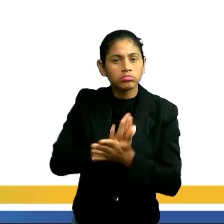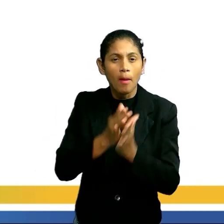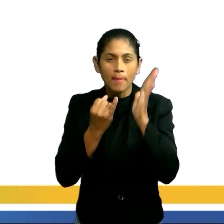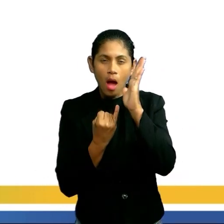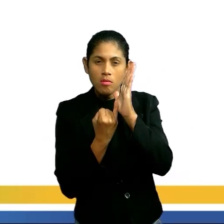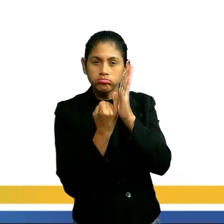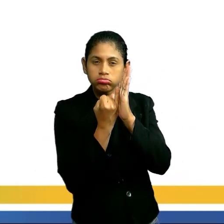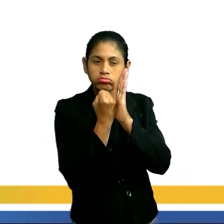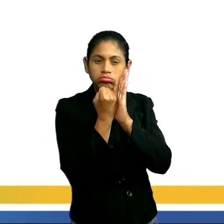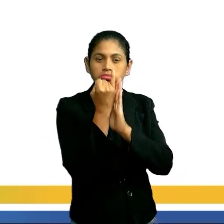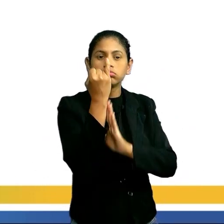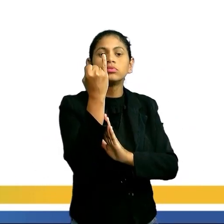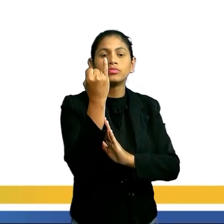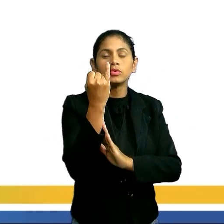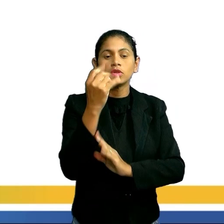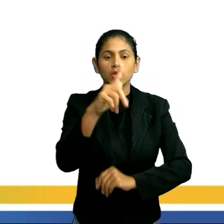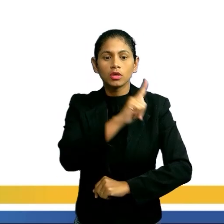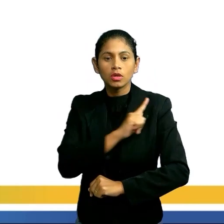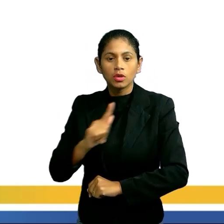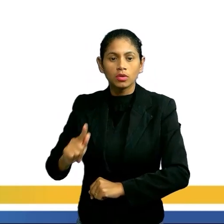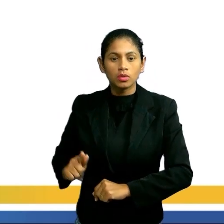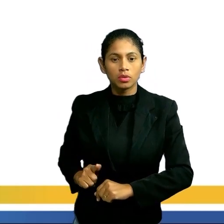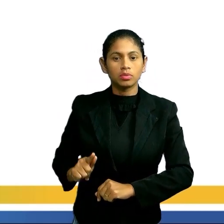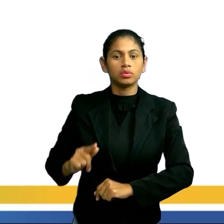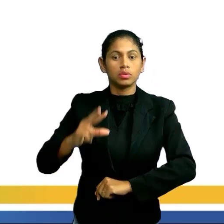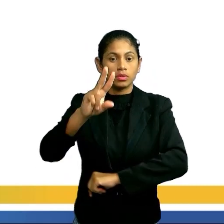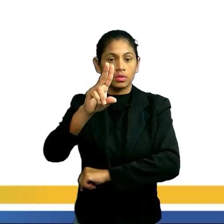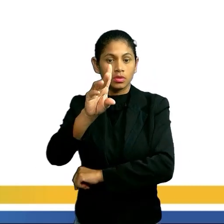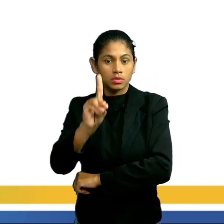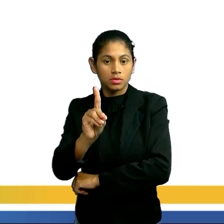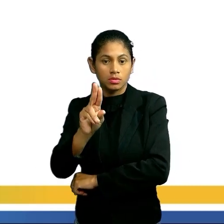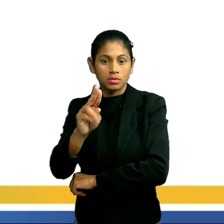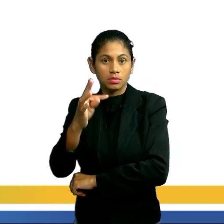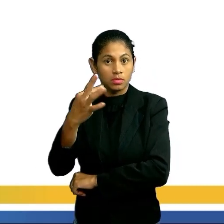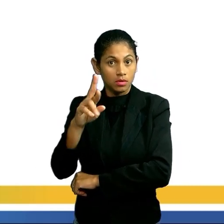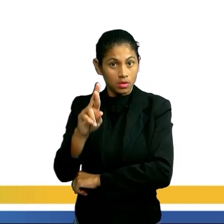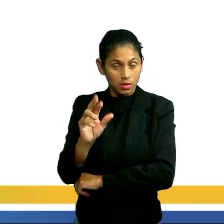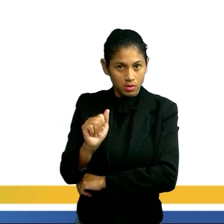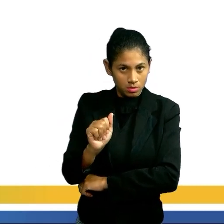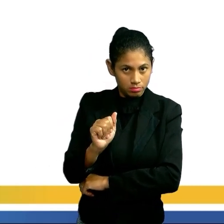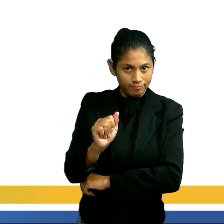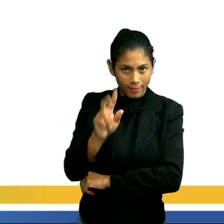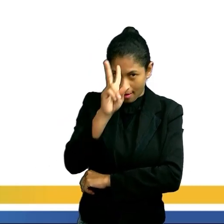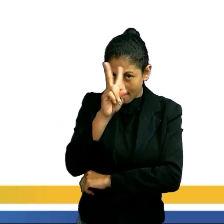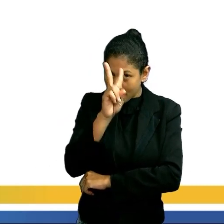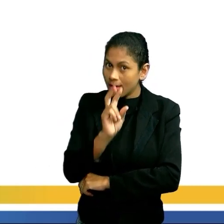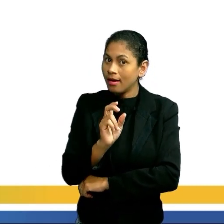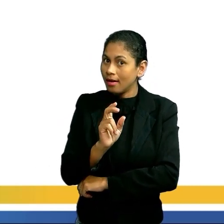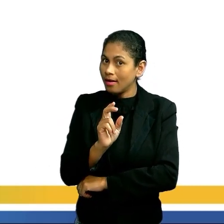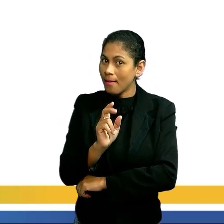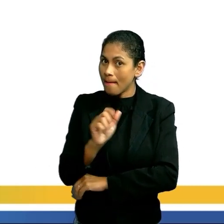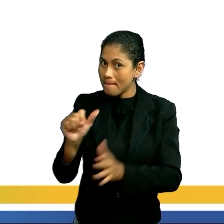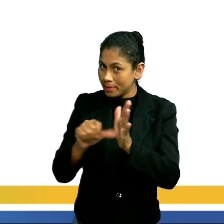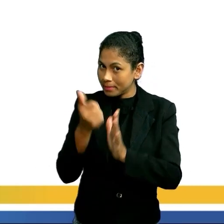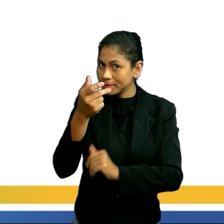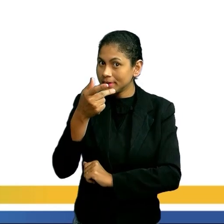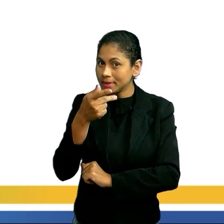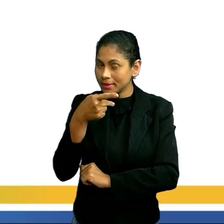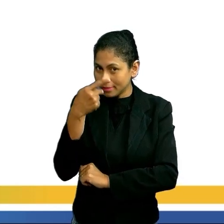à inflação, o governo de Eurico Gaspar Dutra, vocês lembram do tio Dutra? Foi o primeiro